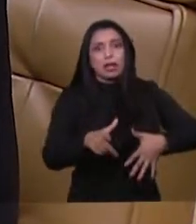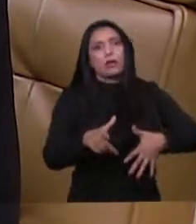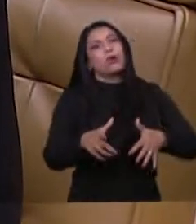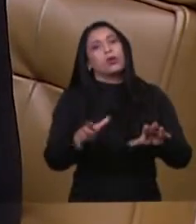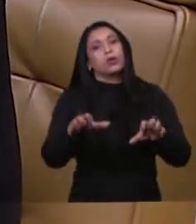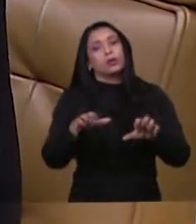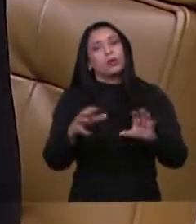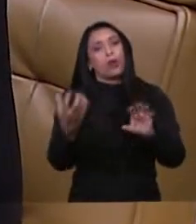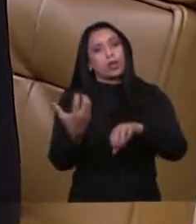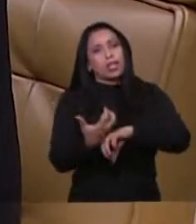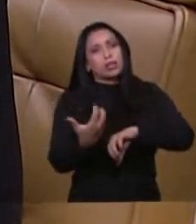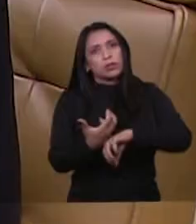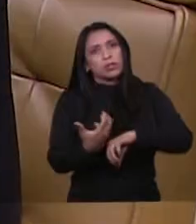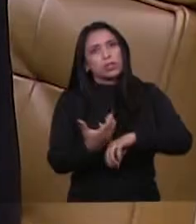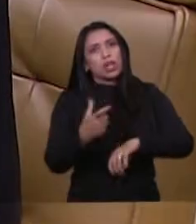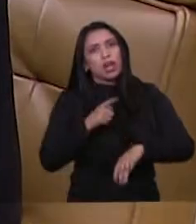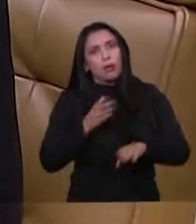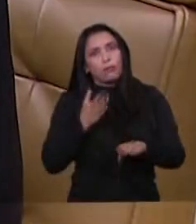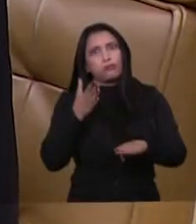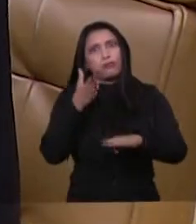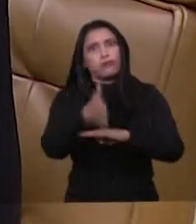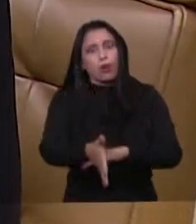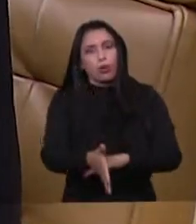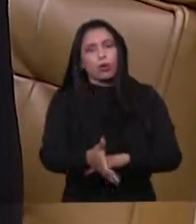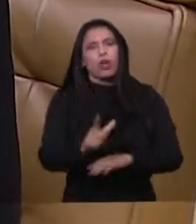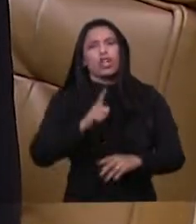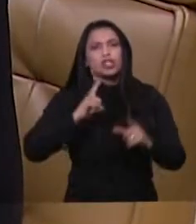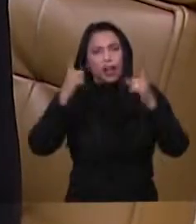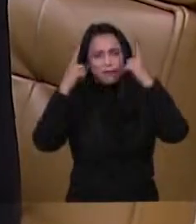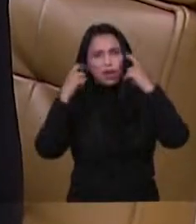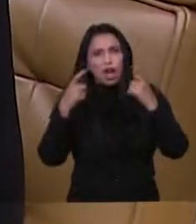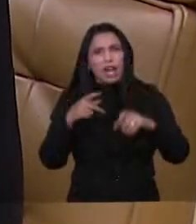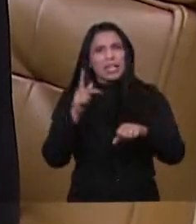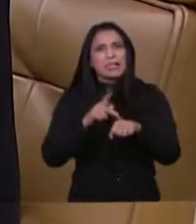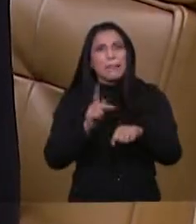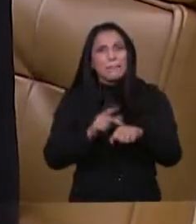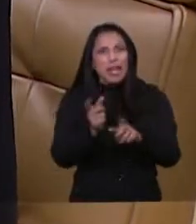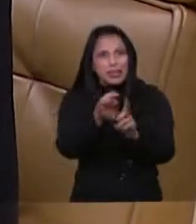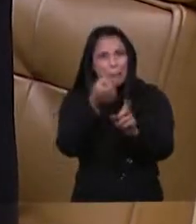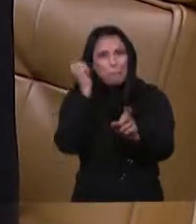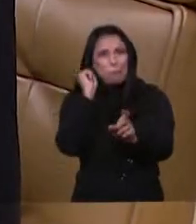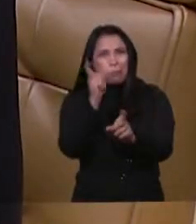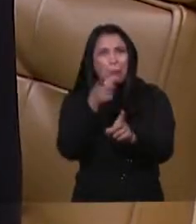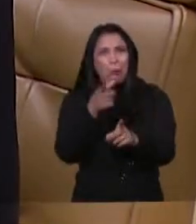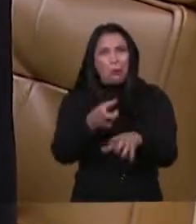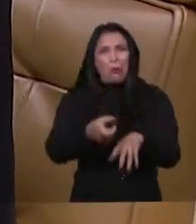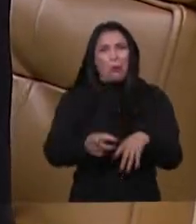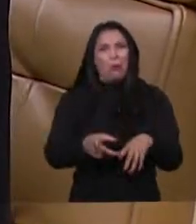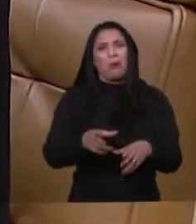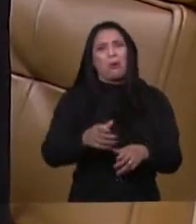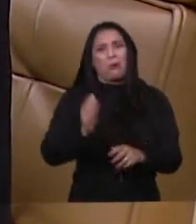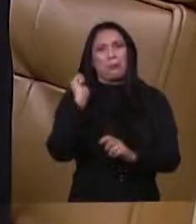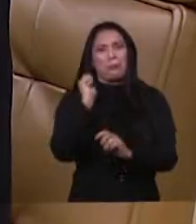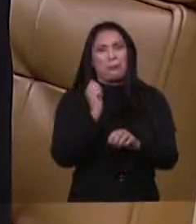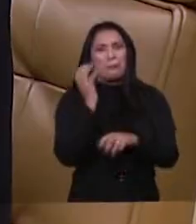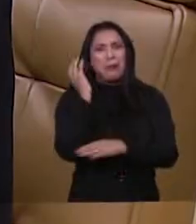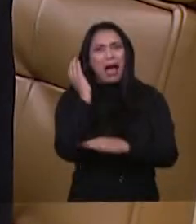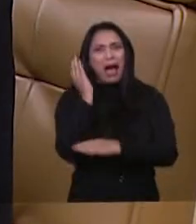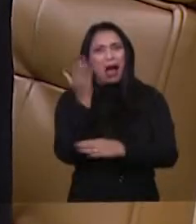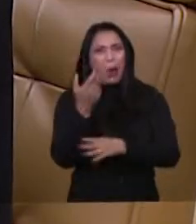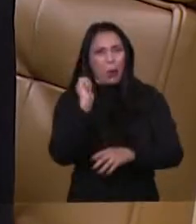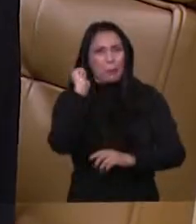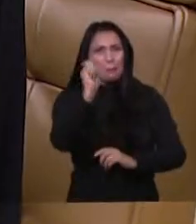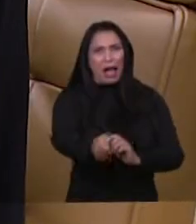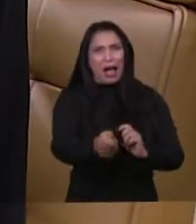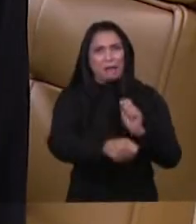por meio de violência e com utilização de pedras, paus, estilingues, grades e outras ferramentas. Esclarecendo